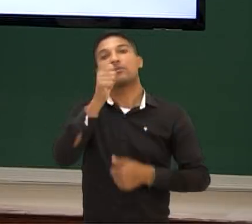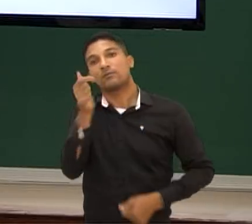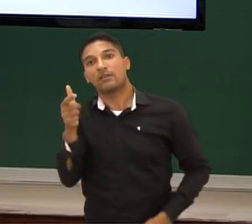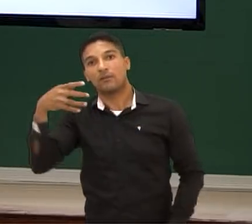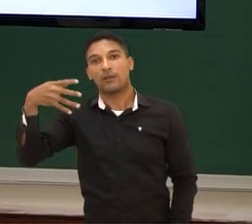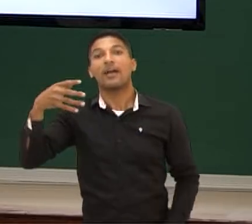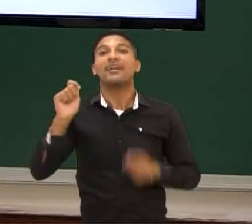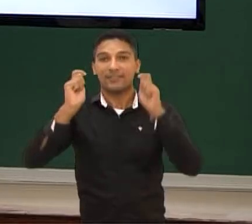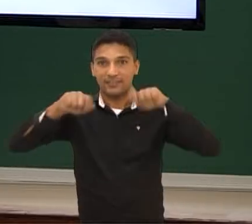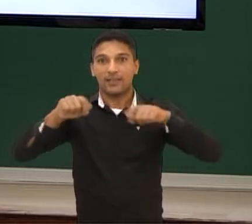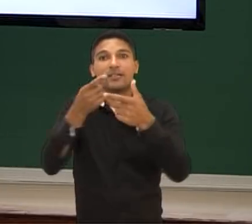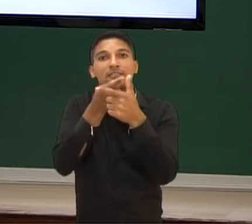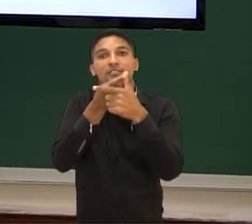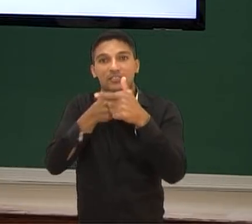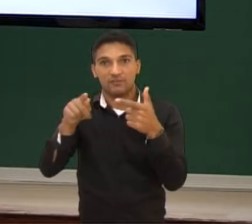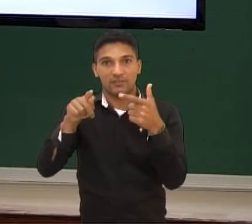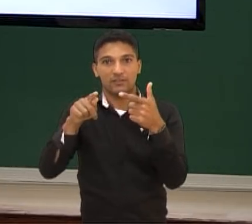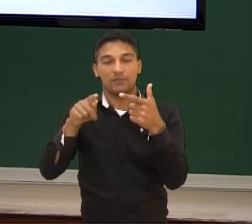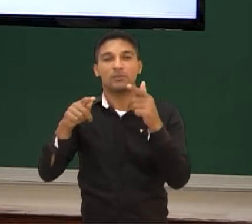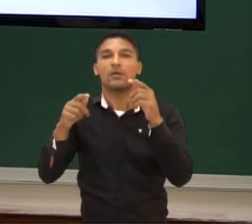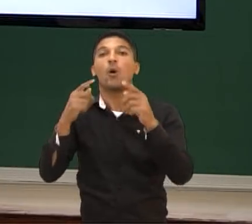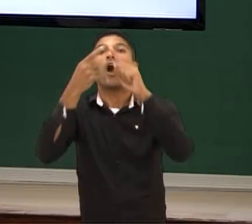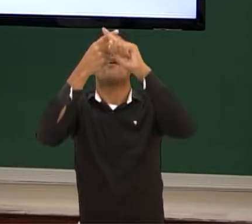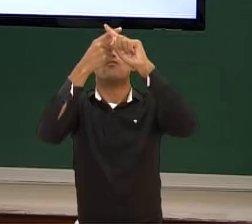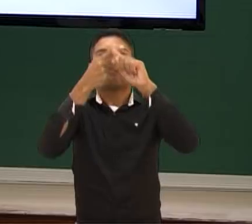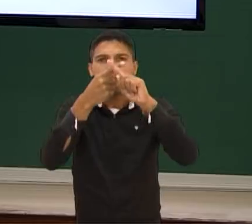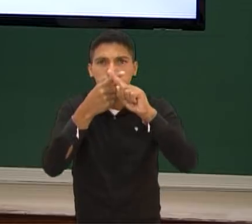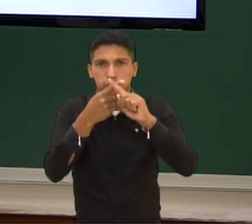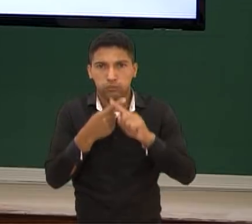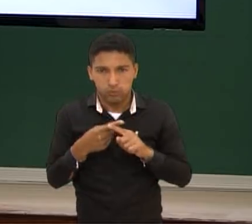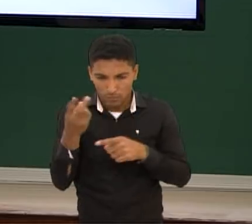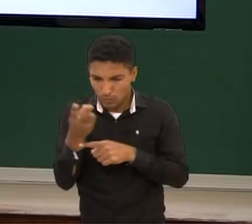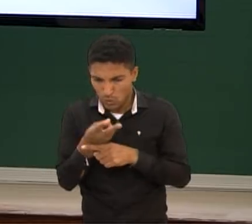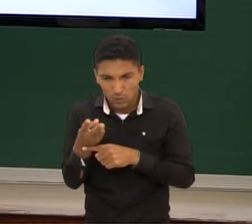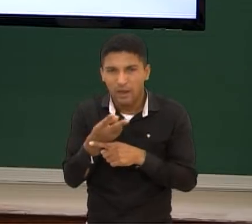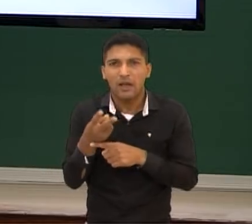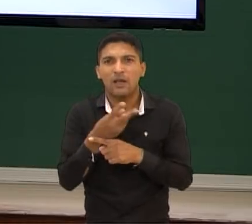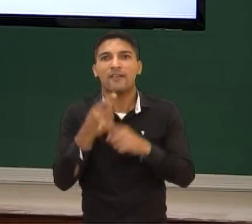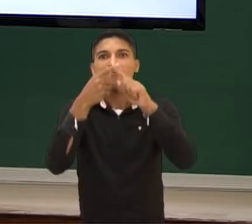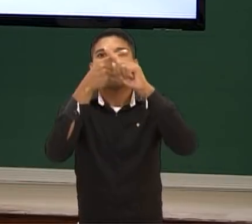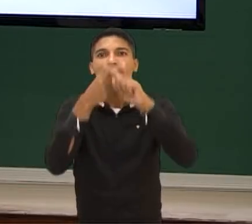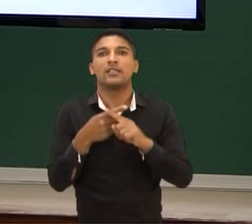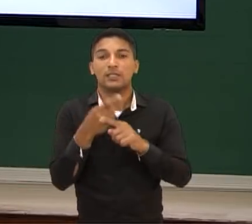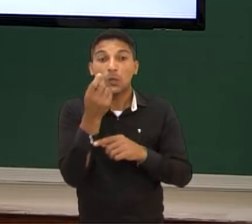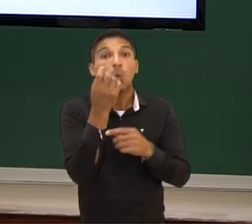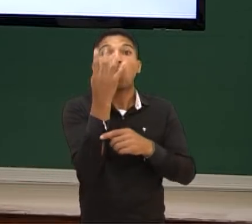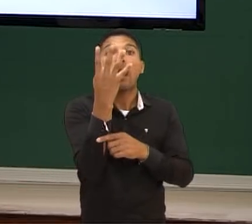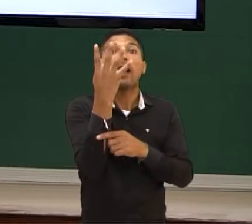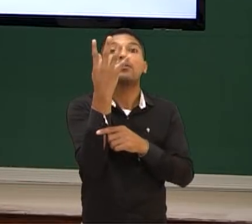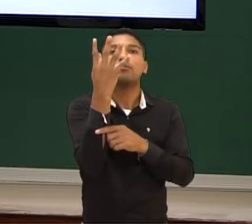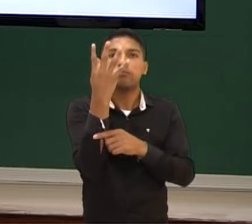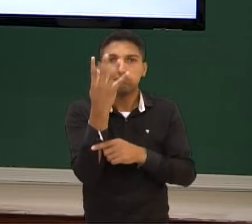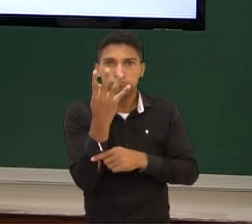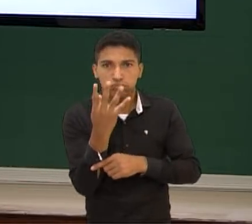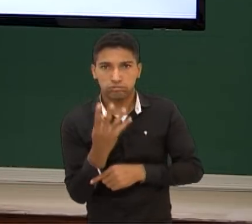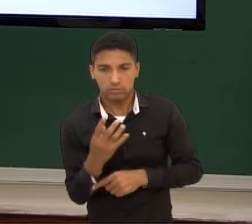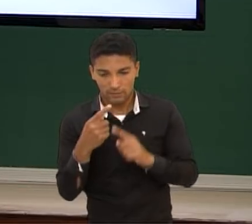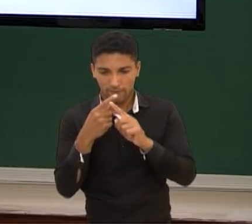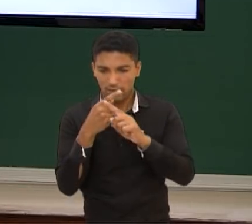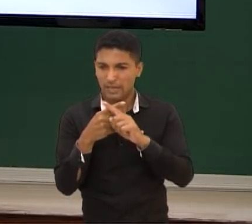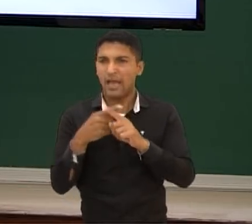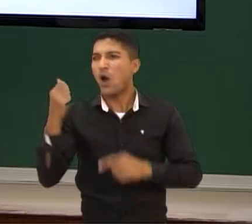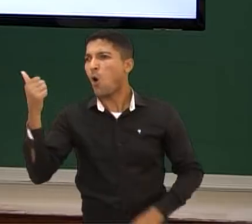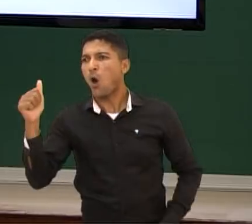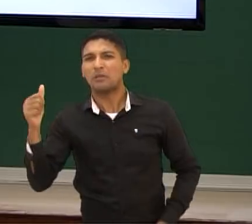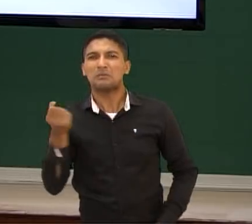4. Então, 11, vou lá na tabuada e procuro 4 vezes quanto que dá 11. Não tem, professora, mas tem um número próximo. Tem? Que